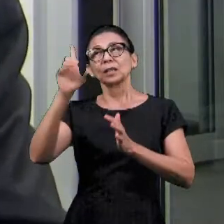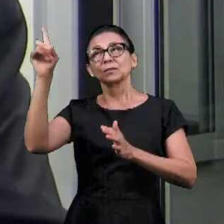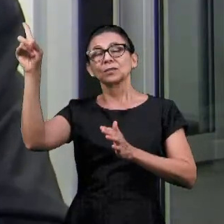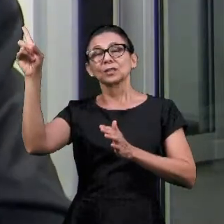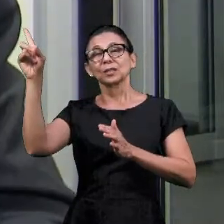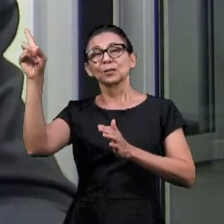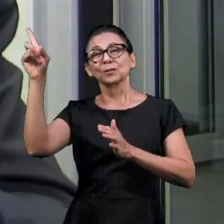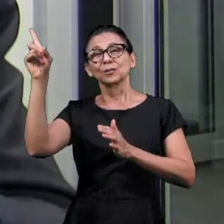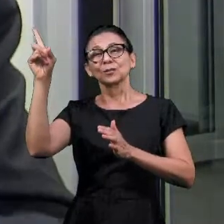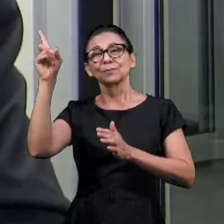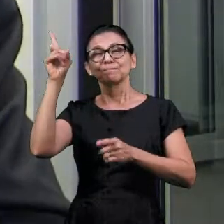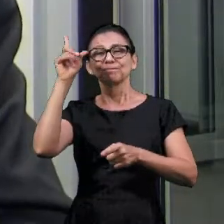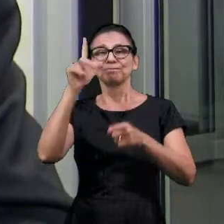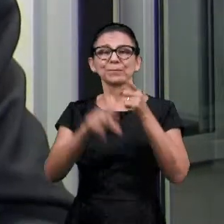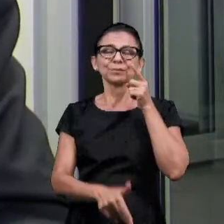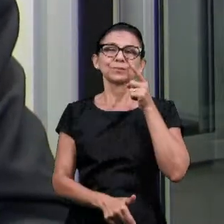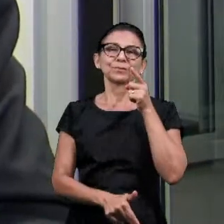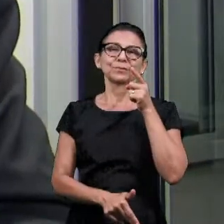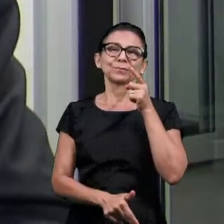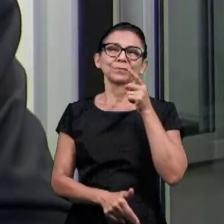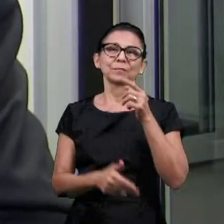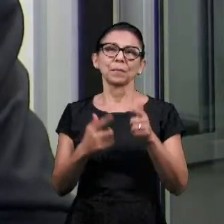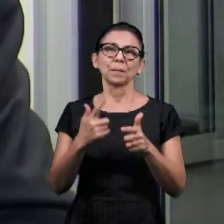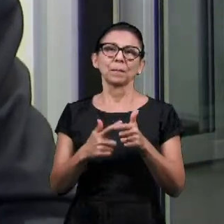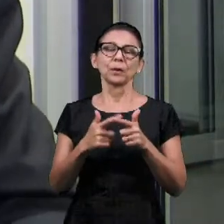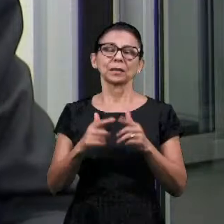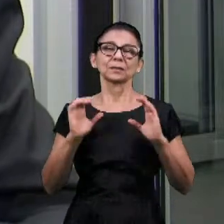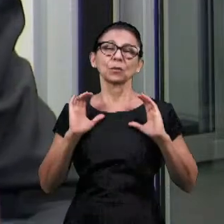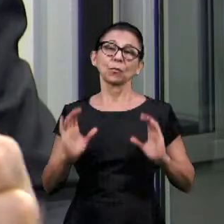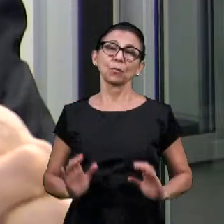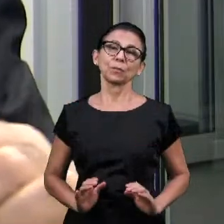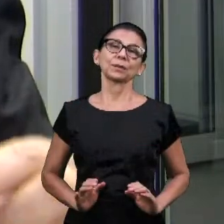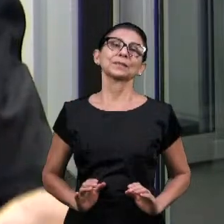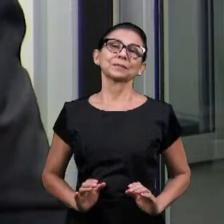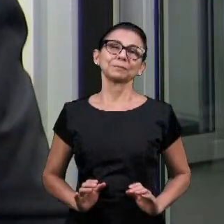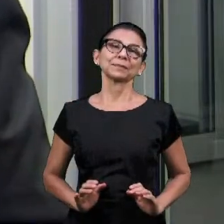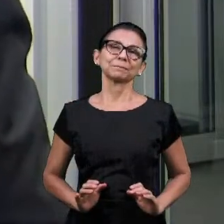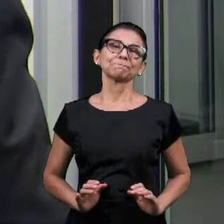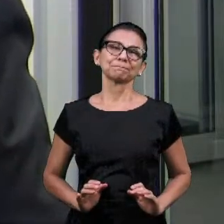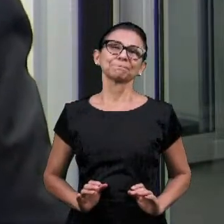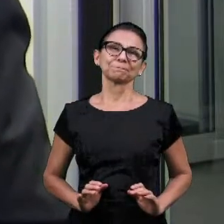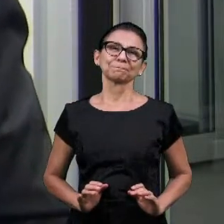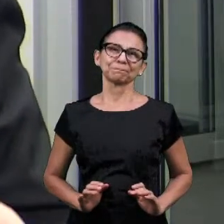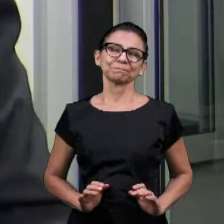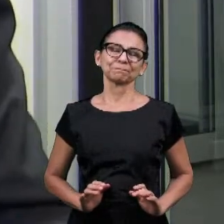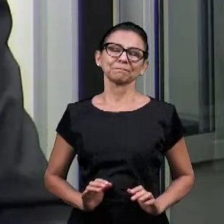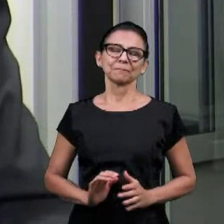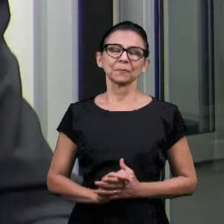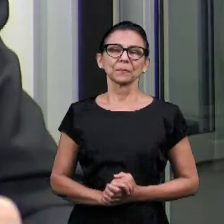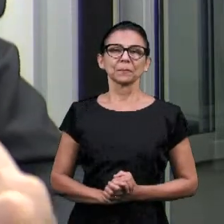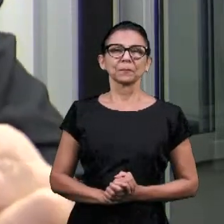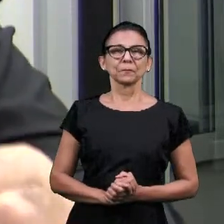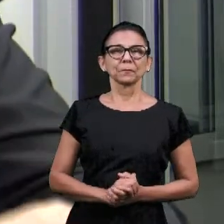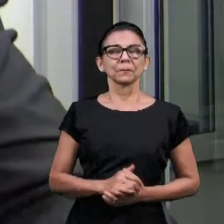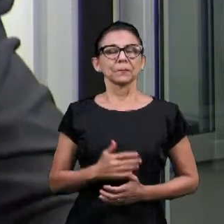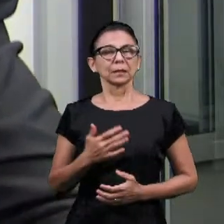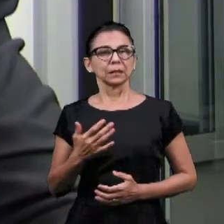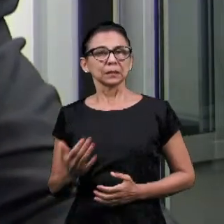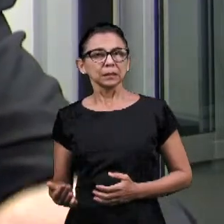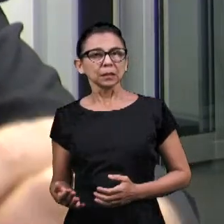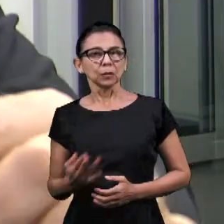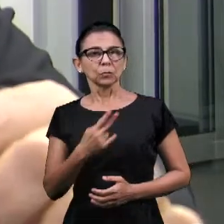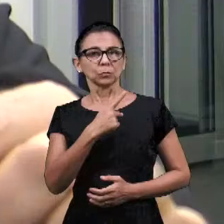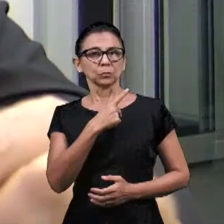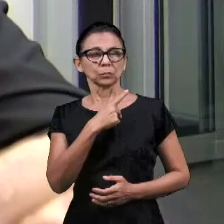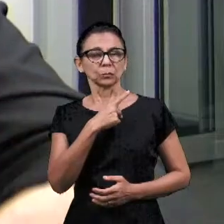reação, sua maneira de reagir. Então, isso é a formação do pastor. É o pastor que é colocado pelo